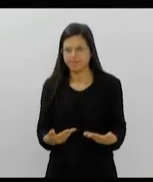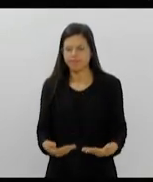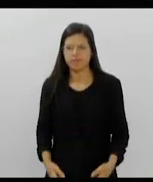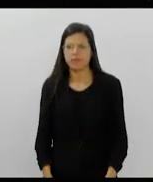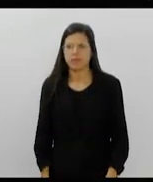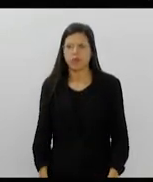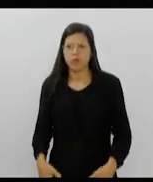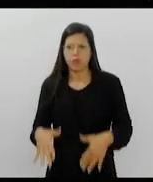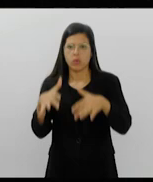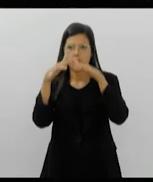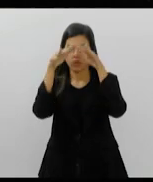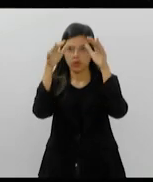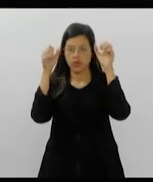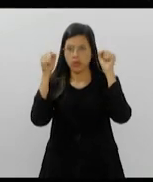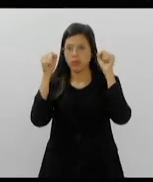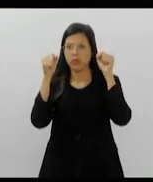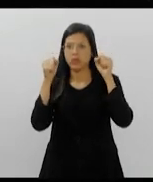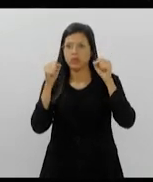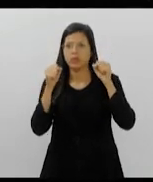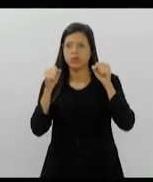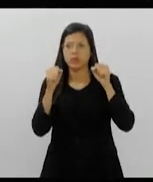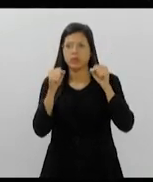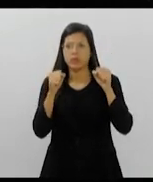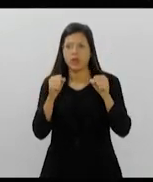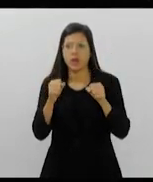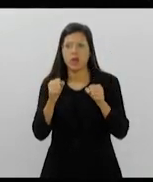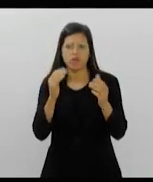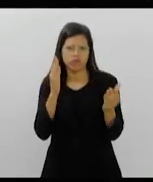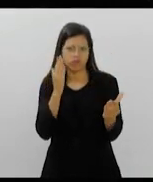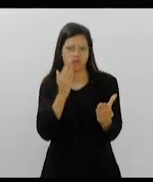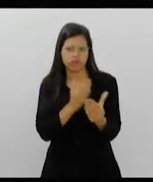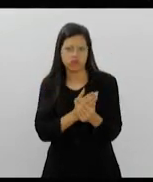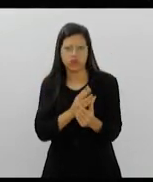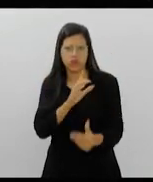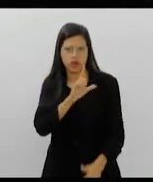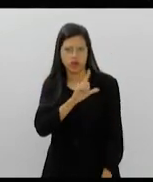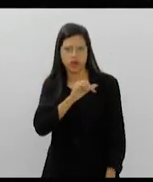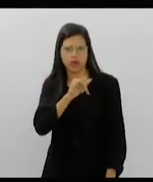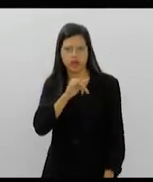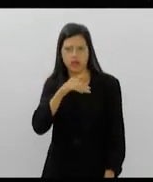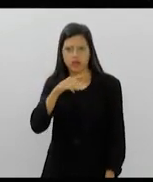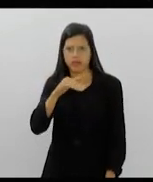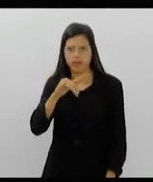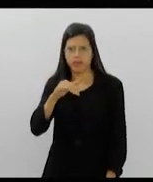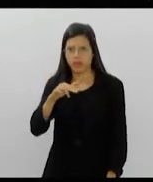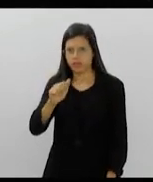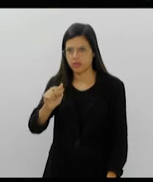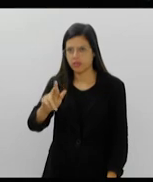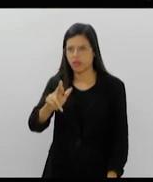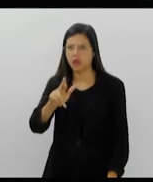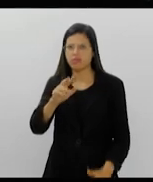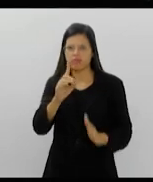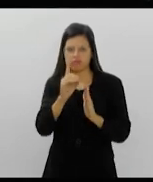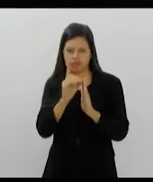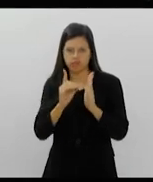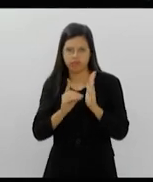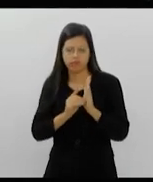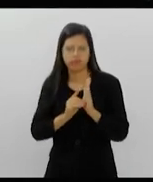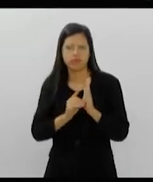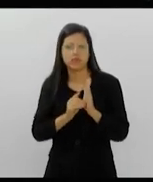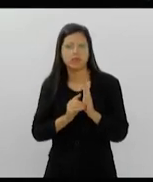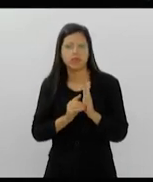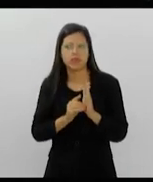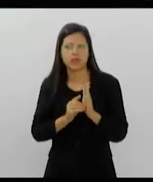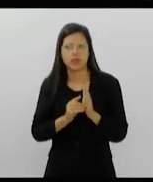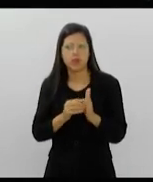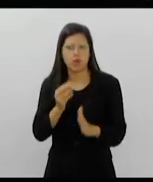próprio tribunal suste liminarmente este decreto.